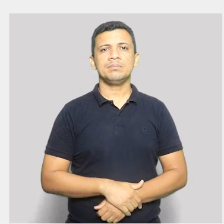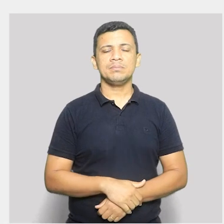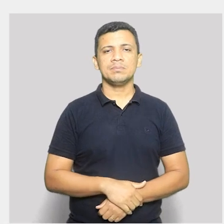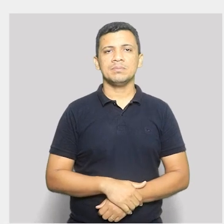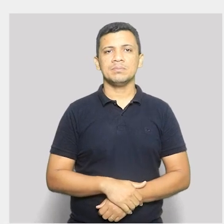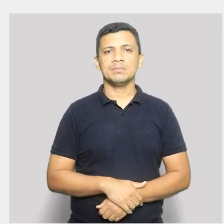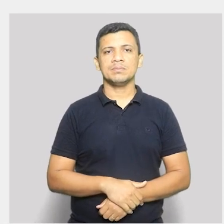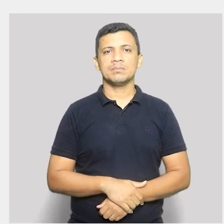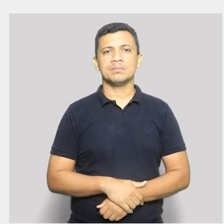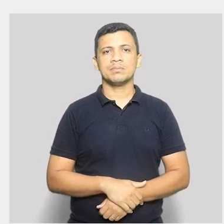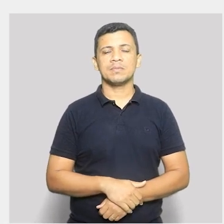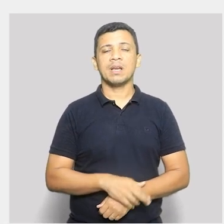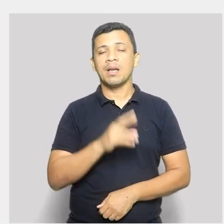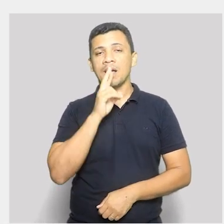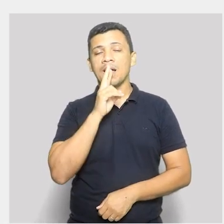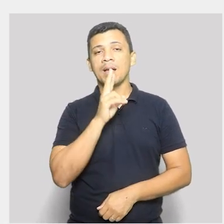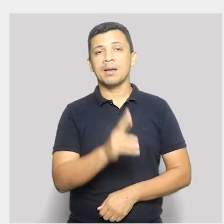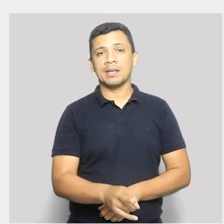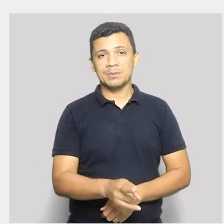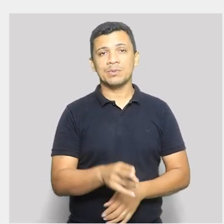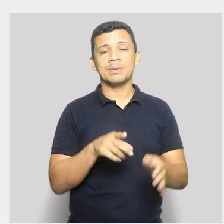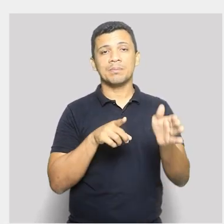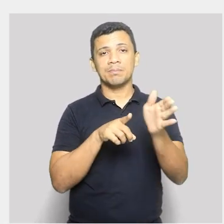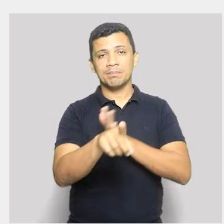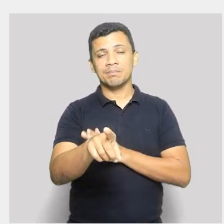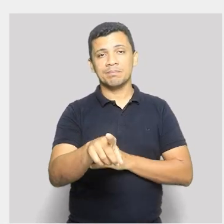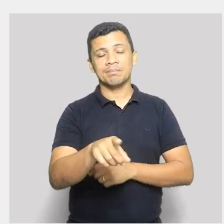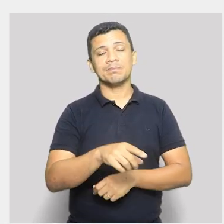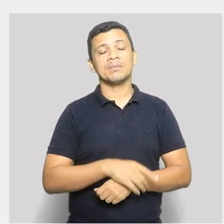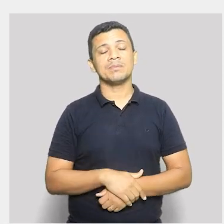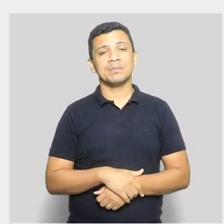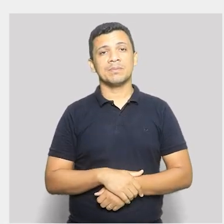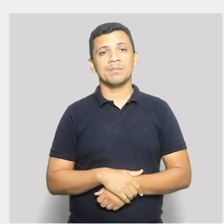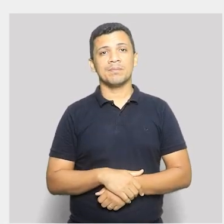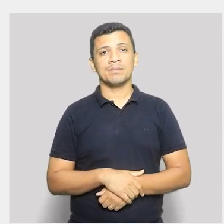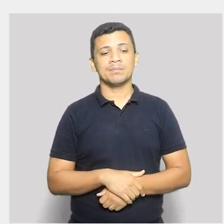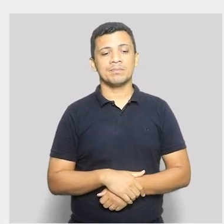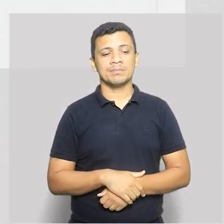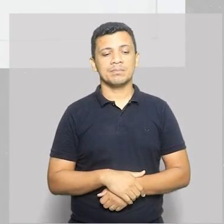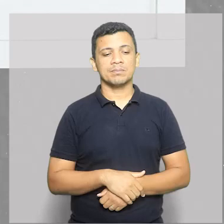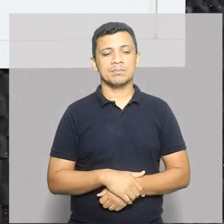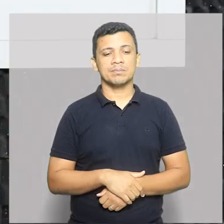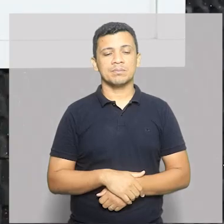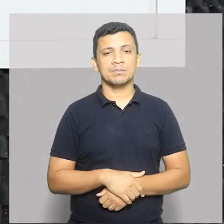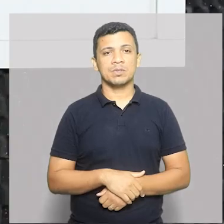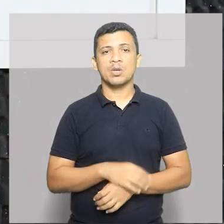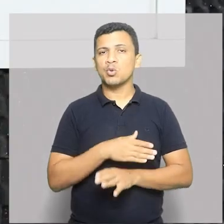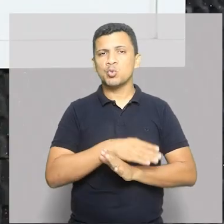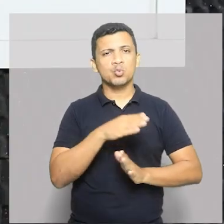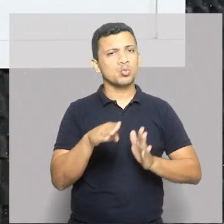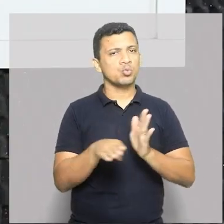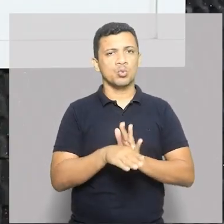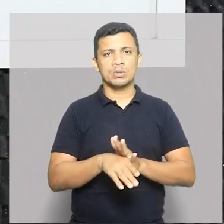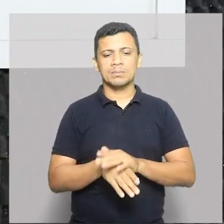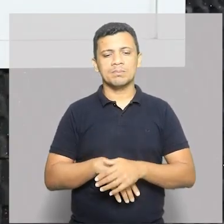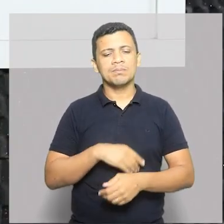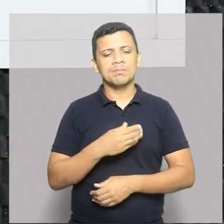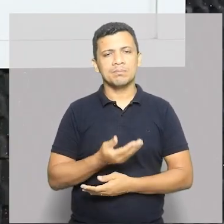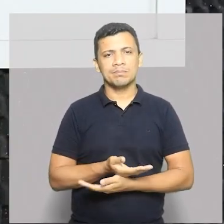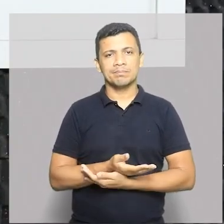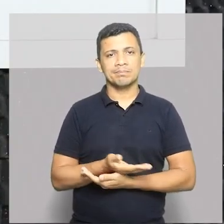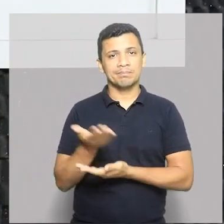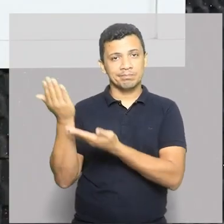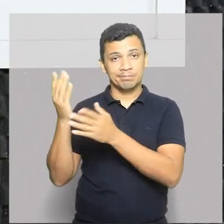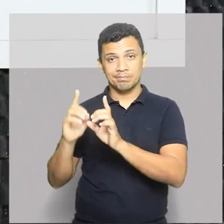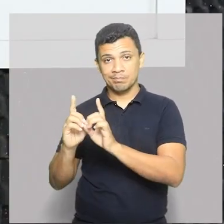a exatamente a resolução de questões, tá? Que corresponde a todas essas medidas, tá bom? Então, nós